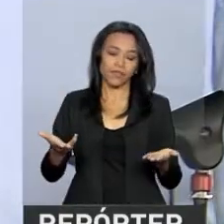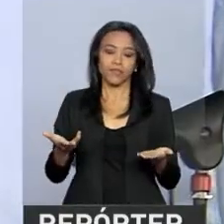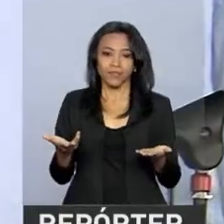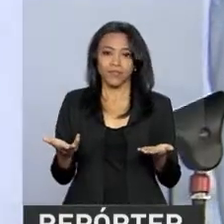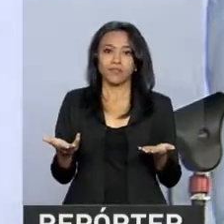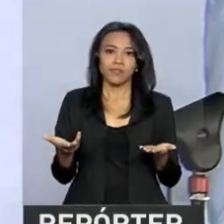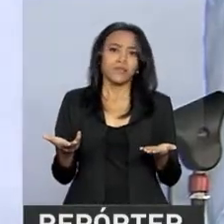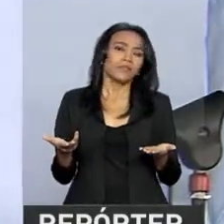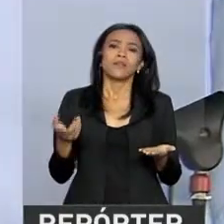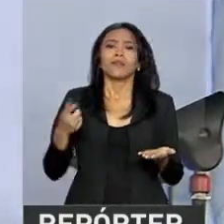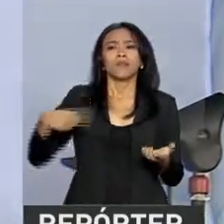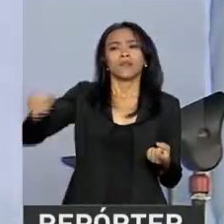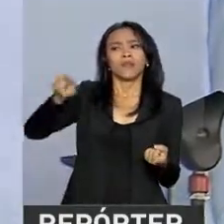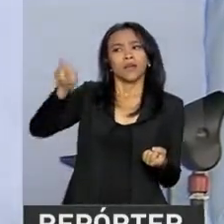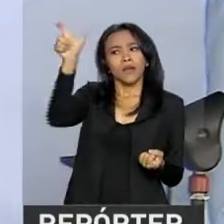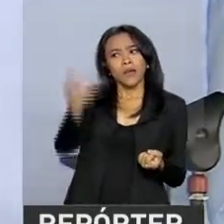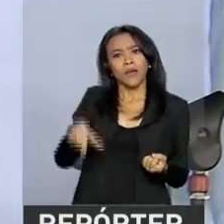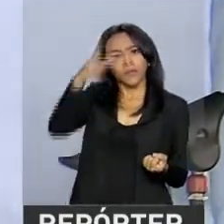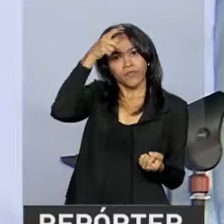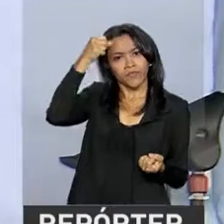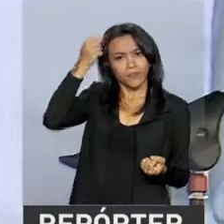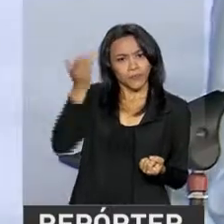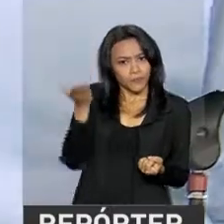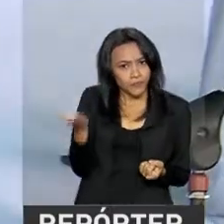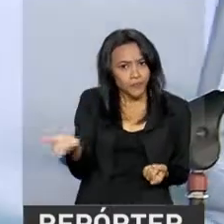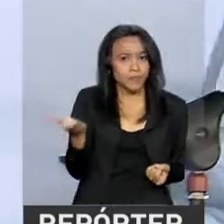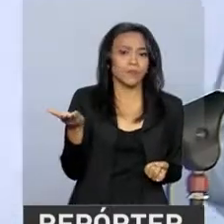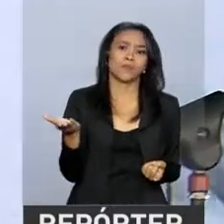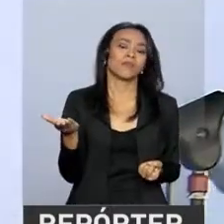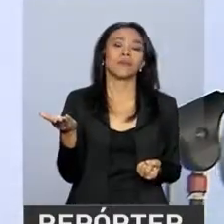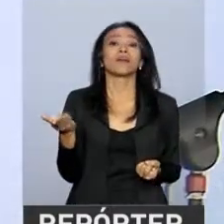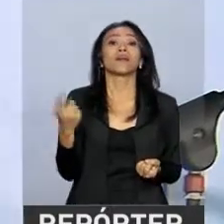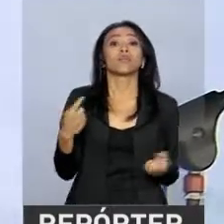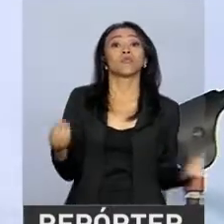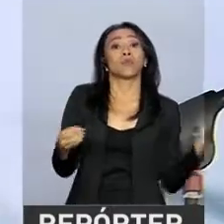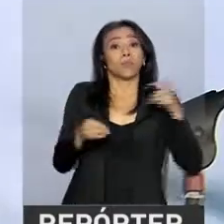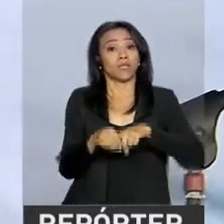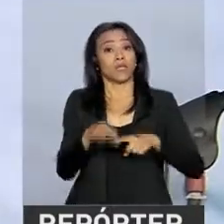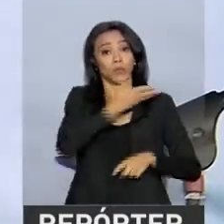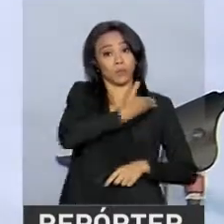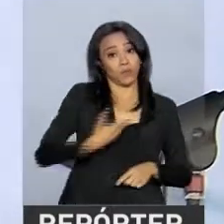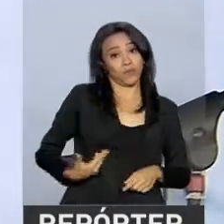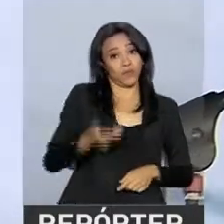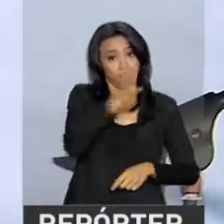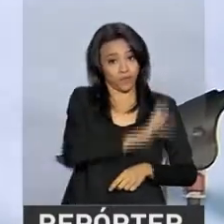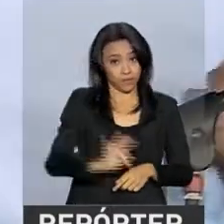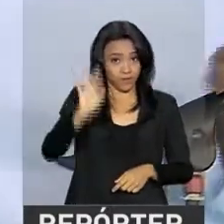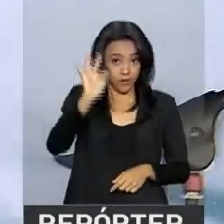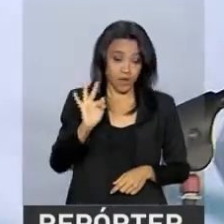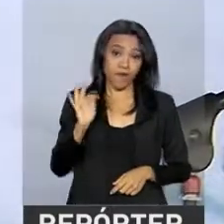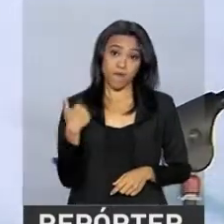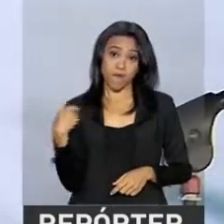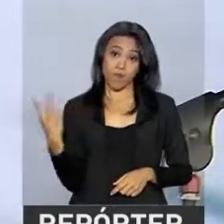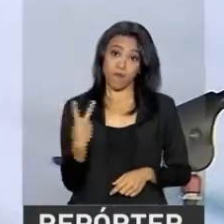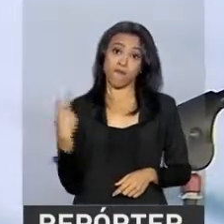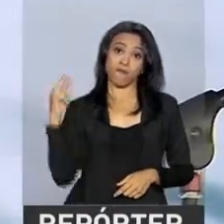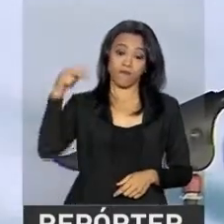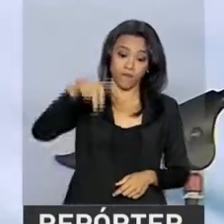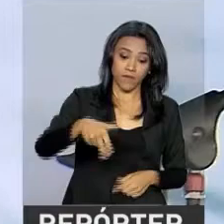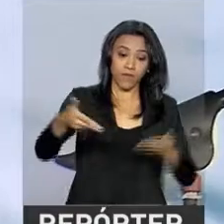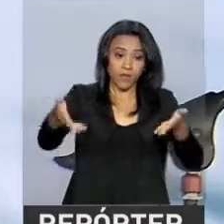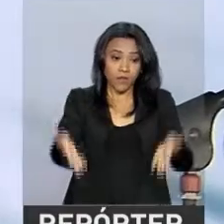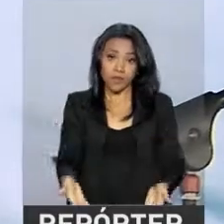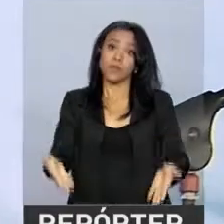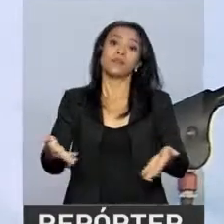assim a prefeitura irá nada com a união federal com o governo federal vem aqui para